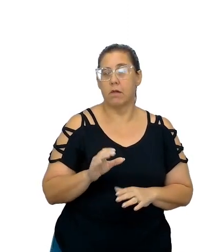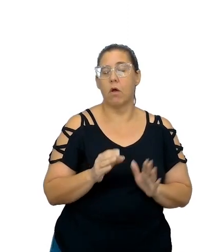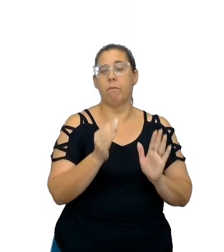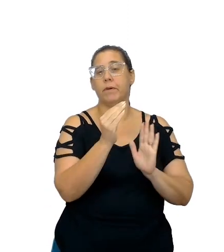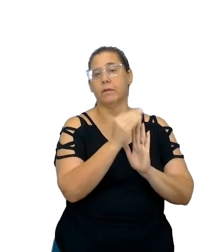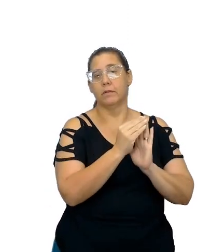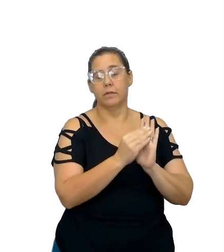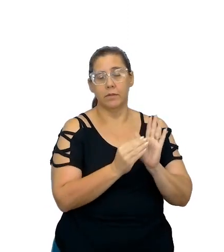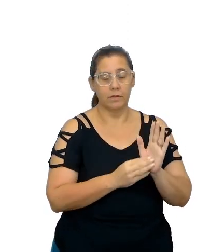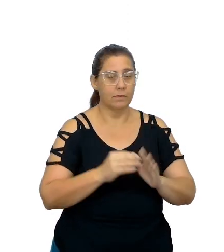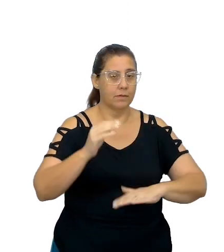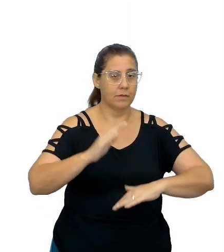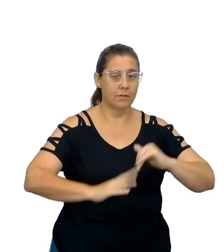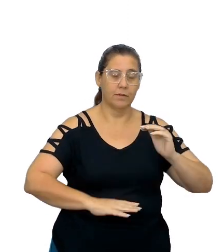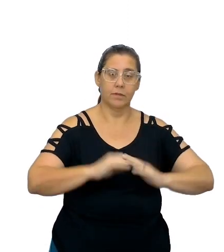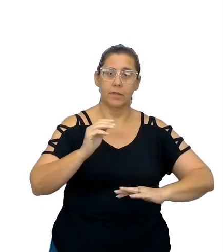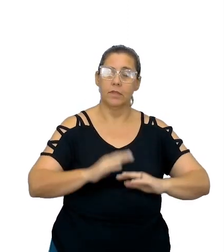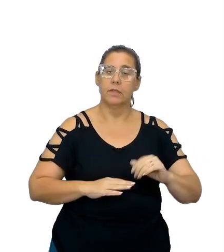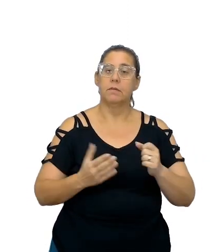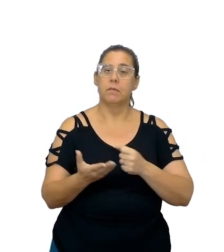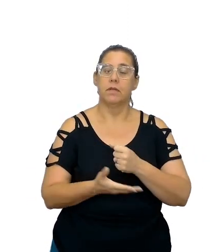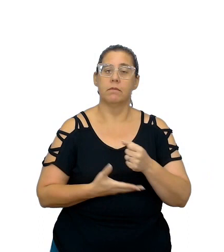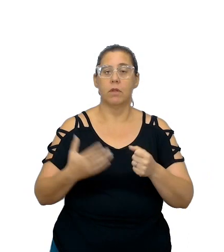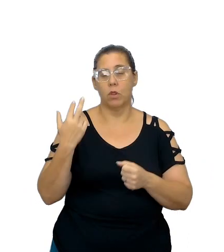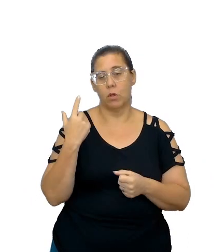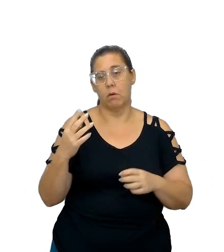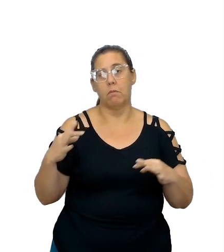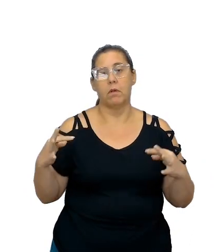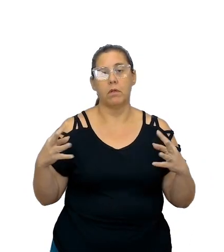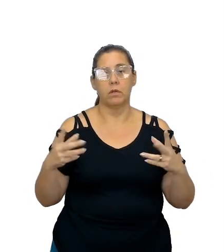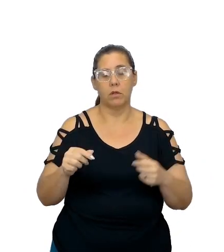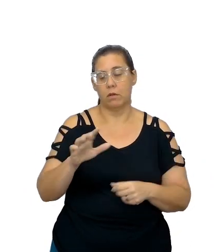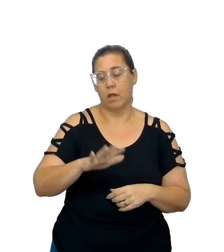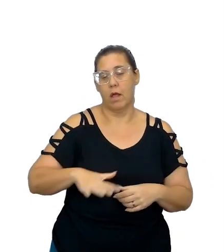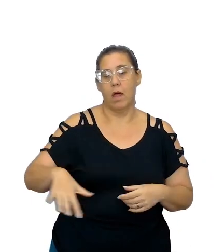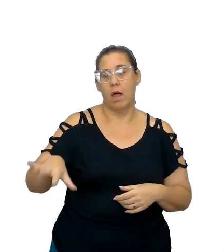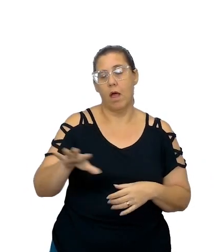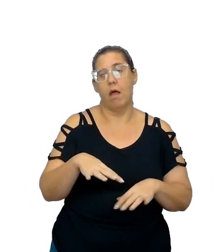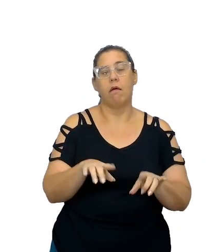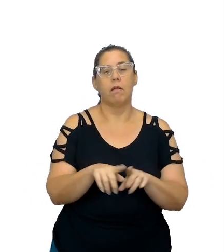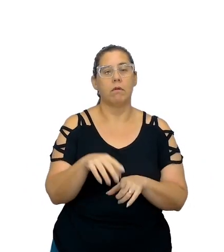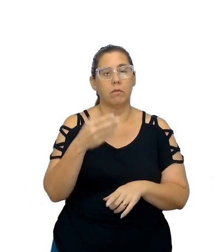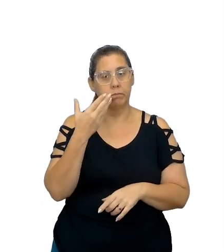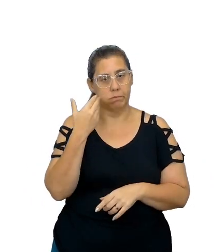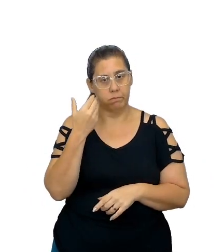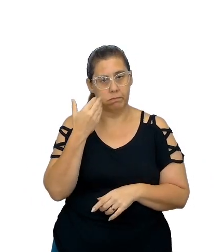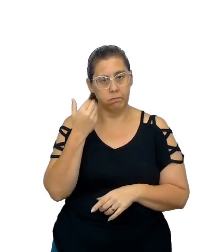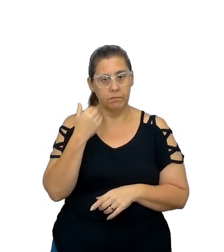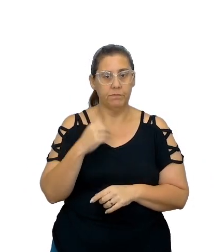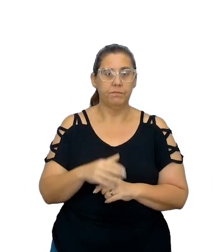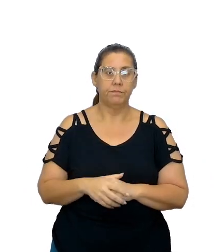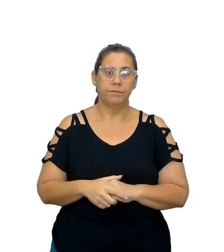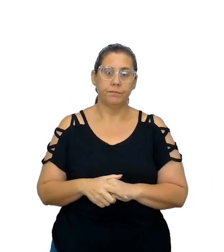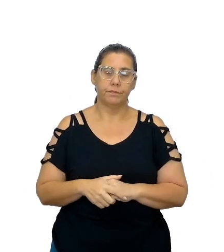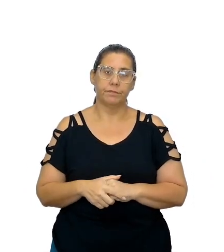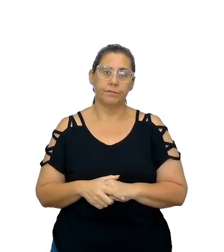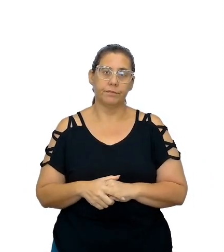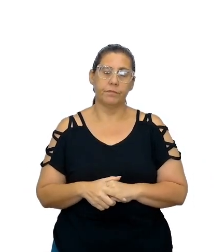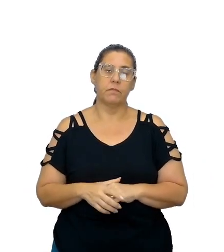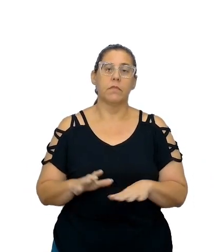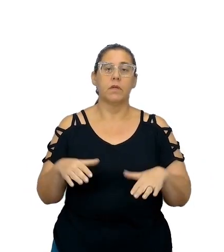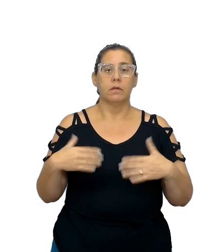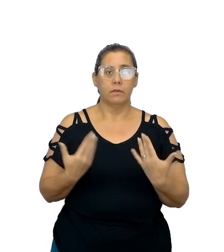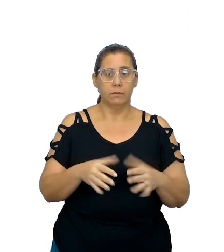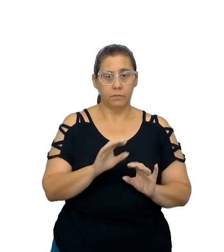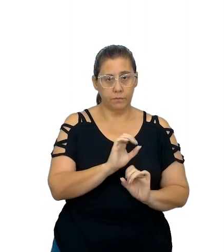de habilidades que são basicamente comuns, né, para todas as áreas, e isso também deve ser explorado, tá? E, para